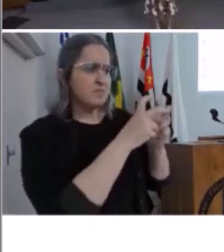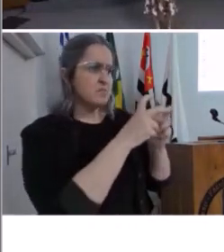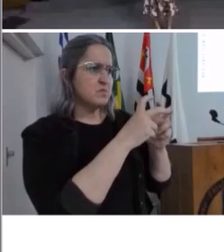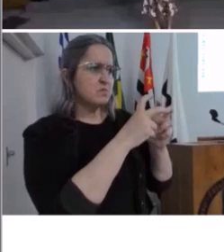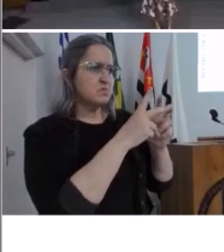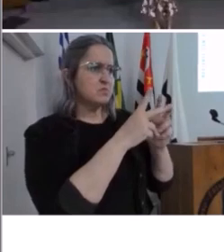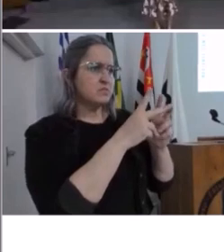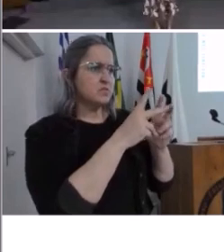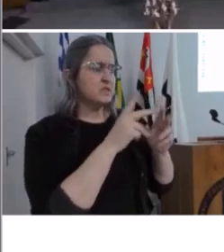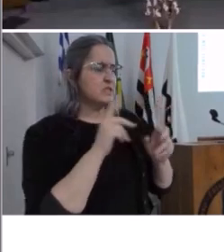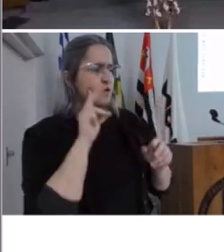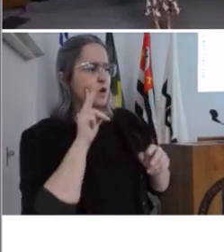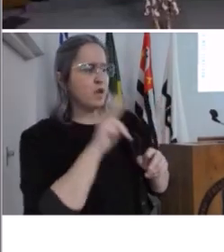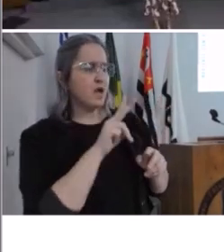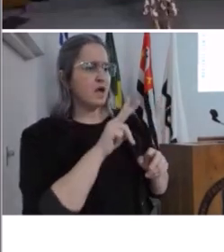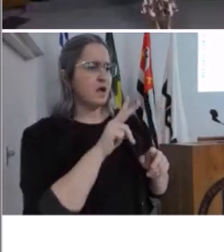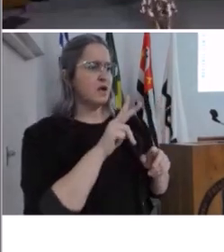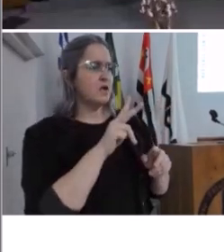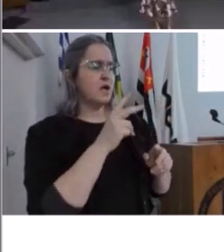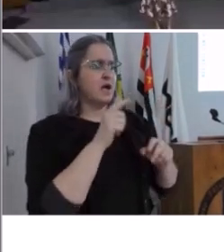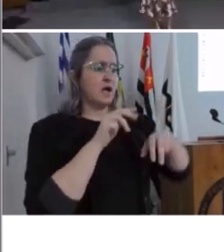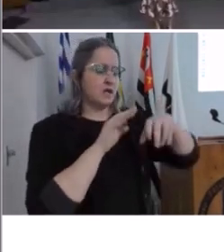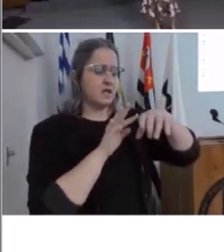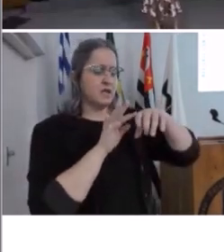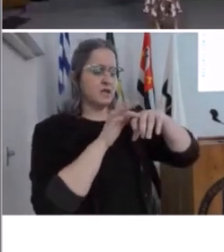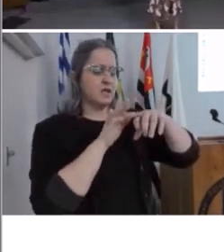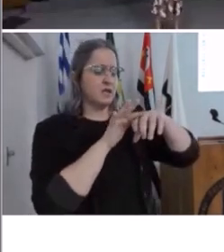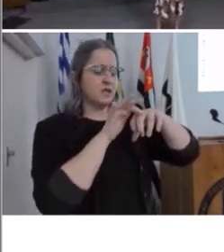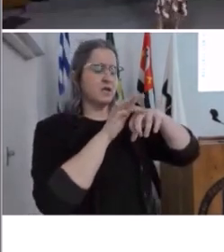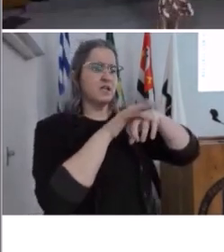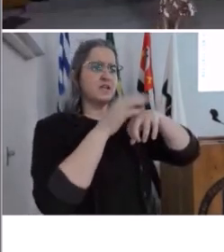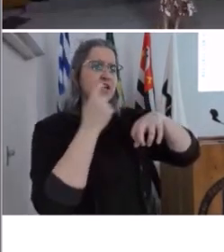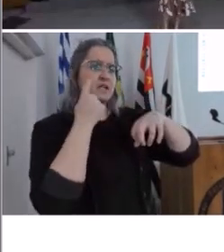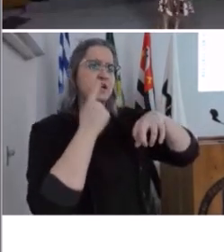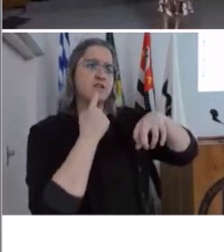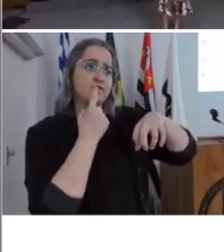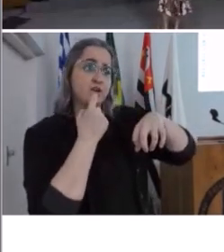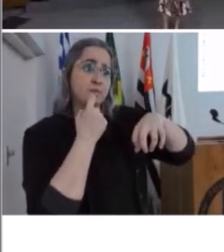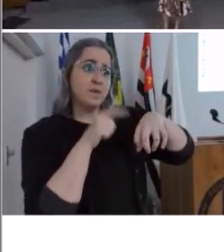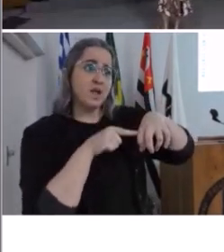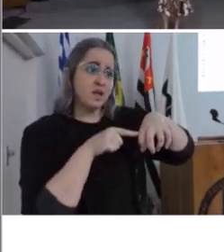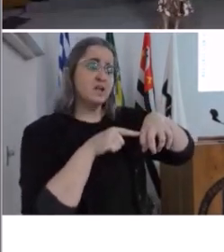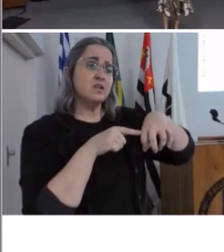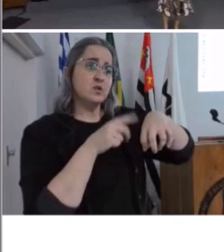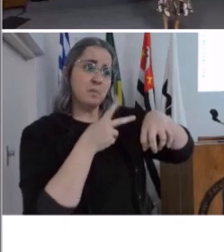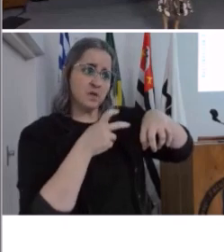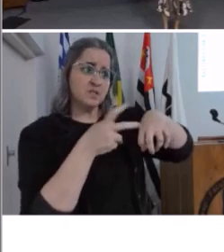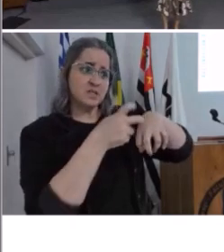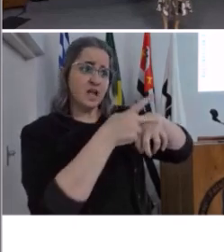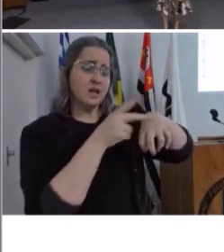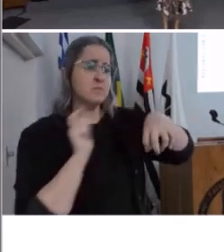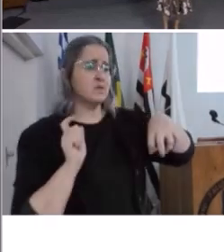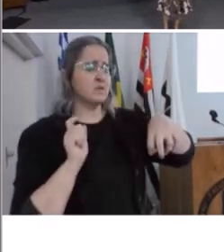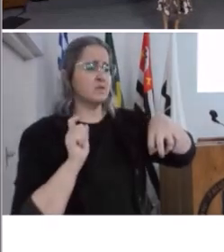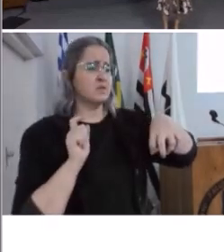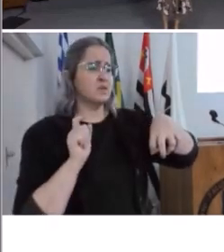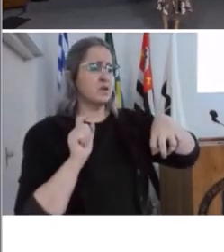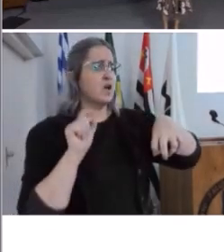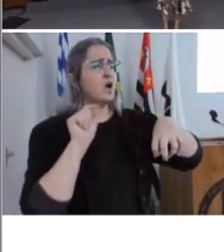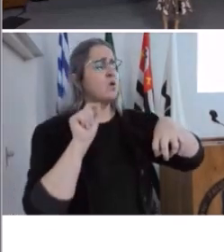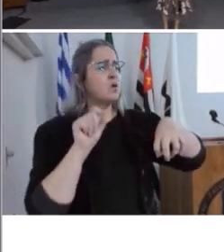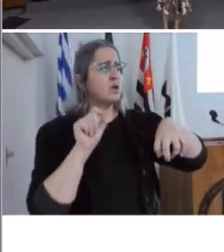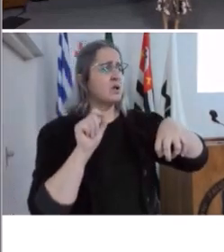fosse clássica? E se vocês olharem, vocês vão ver que a mucosa ela está extremamente avermelhada. Quer dizer, é